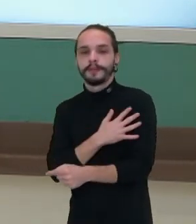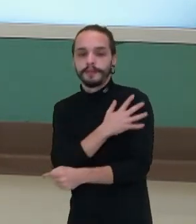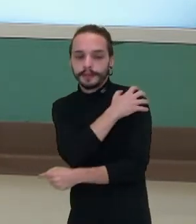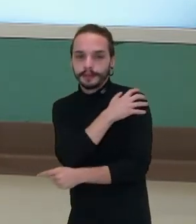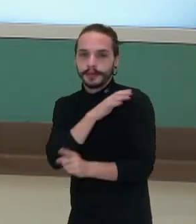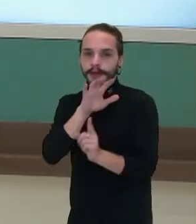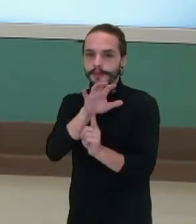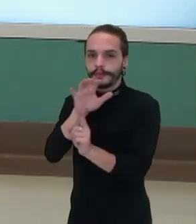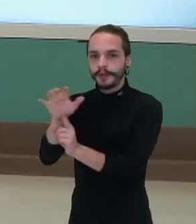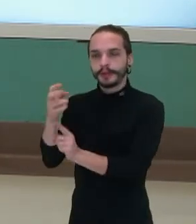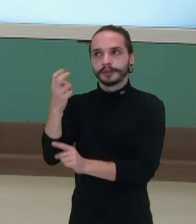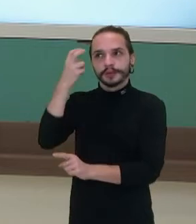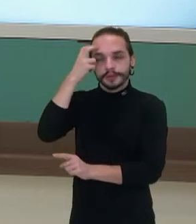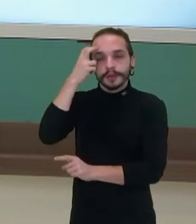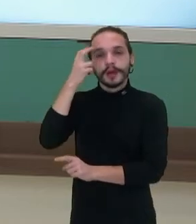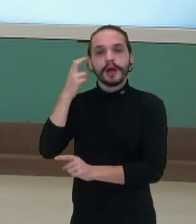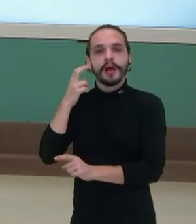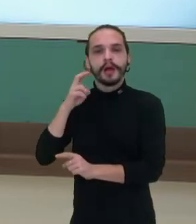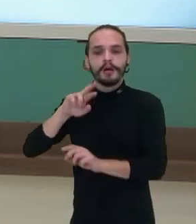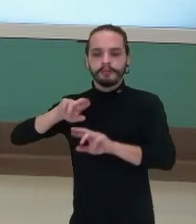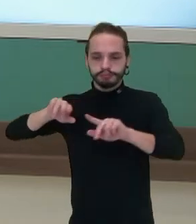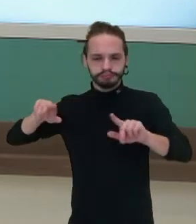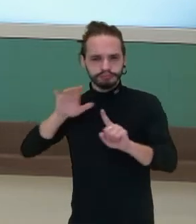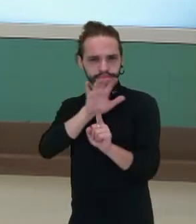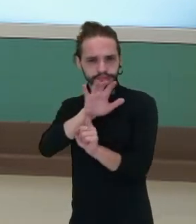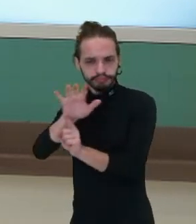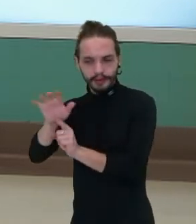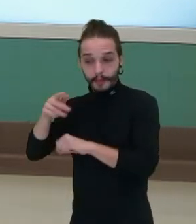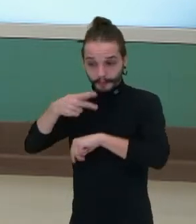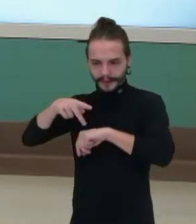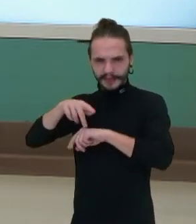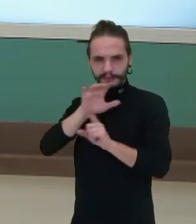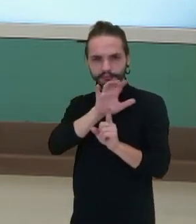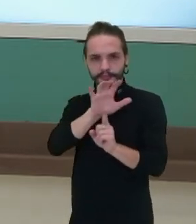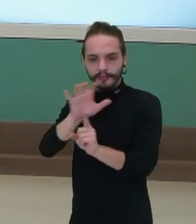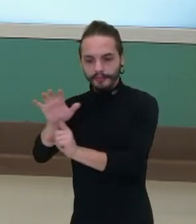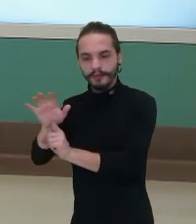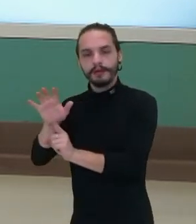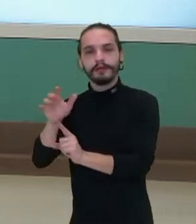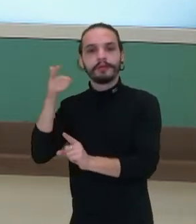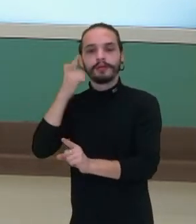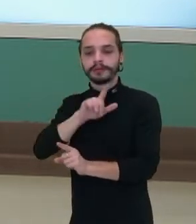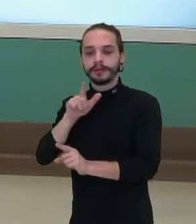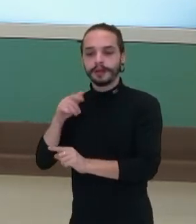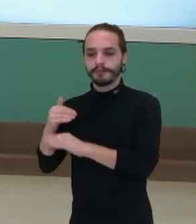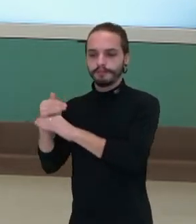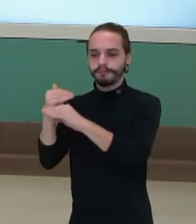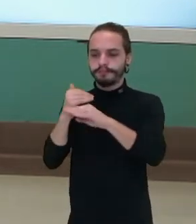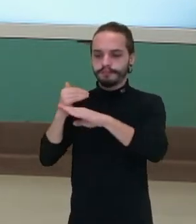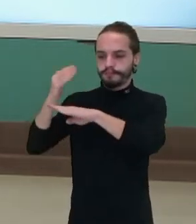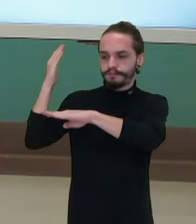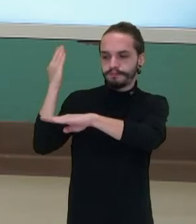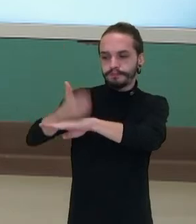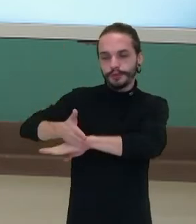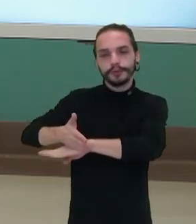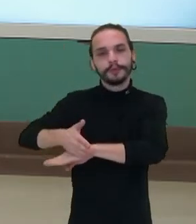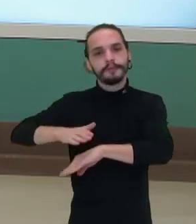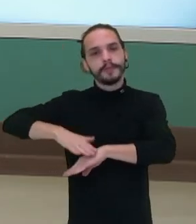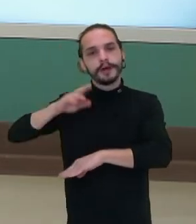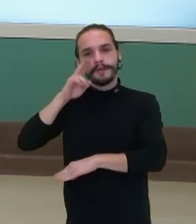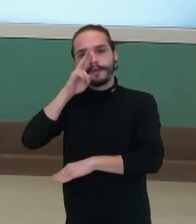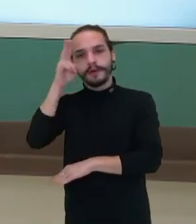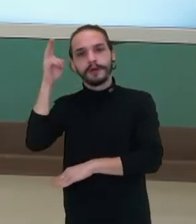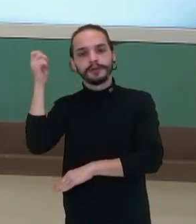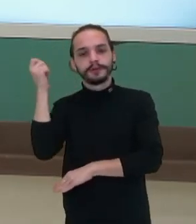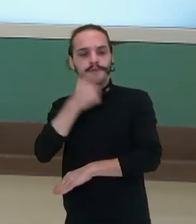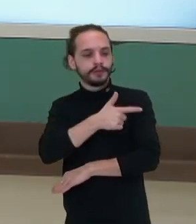influência cultural e outros tipos de influência dos países para exercer a sua hegemonia é bem mais forte do que manter